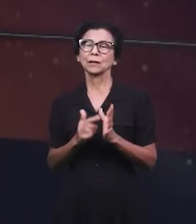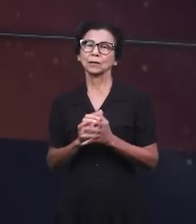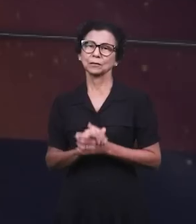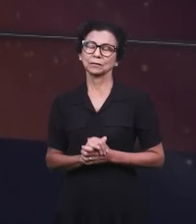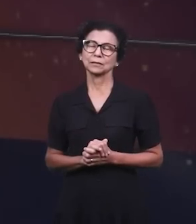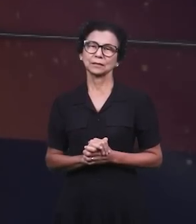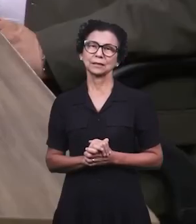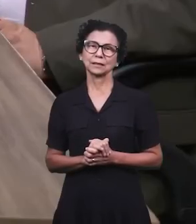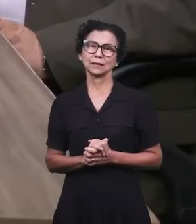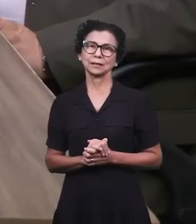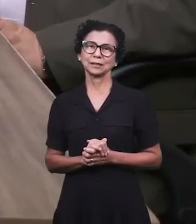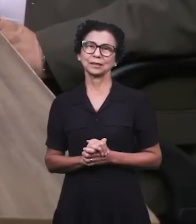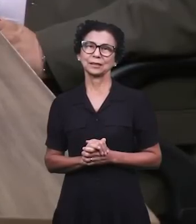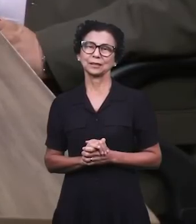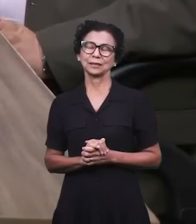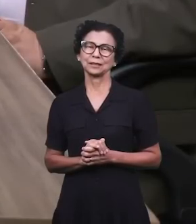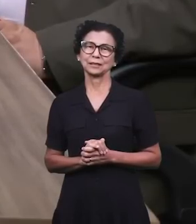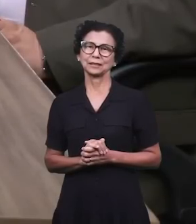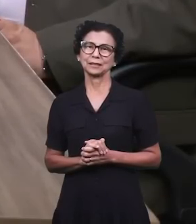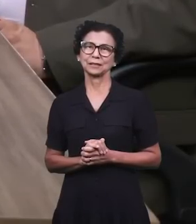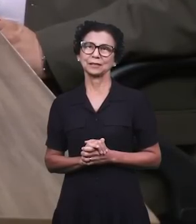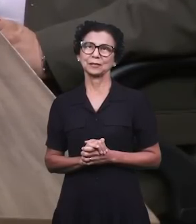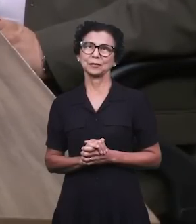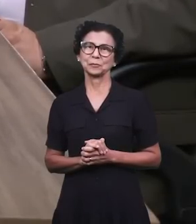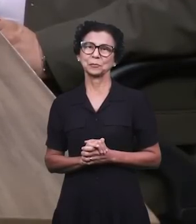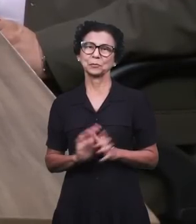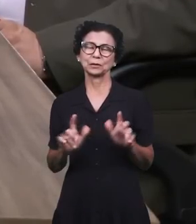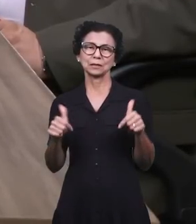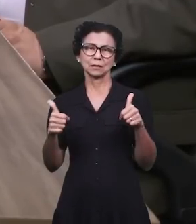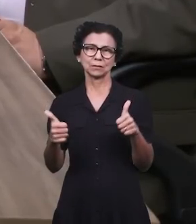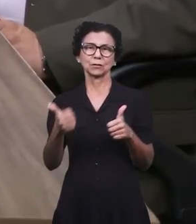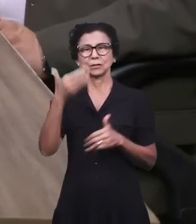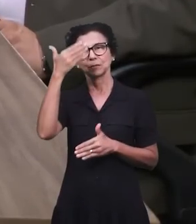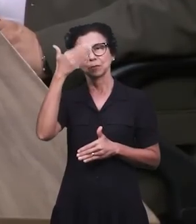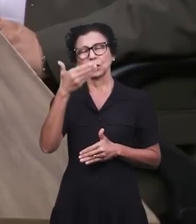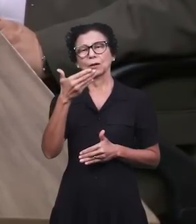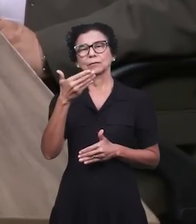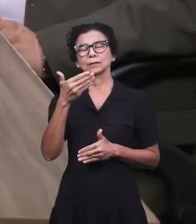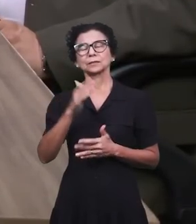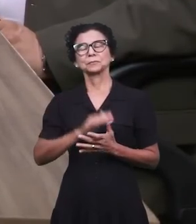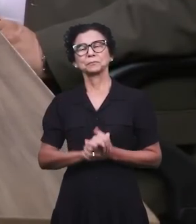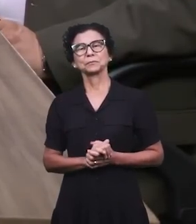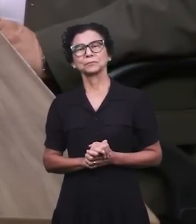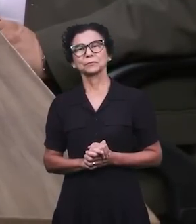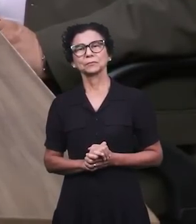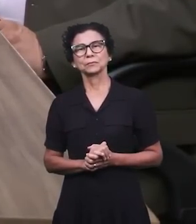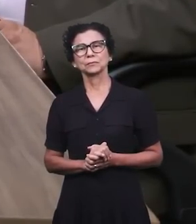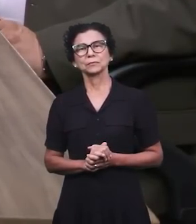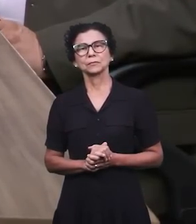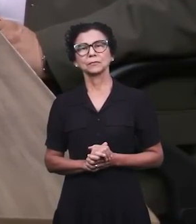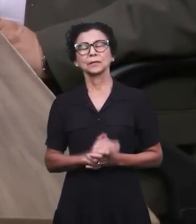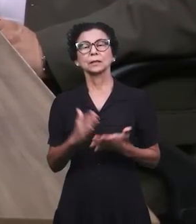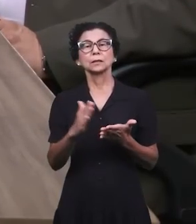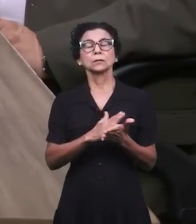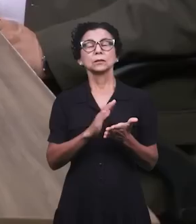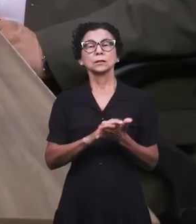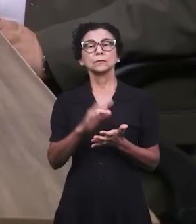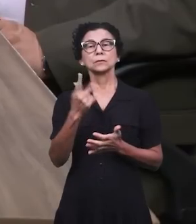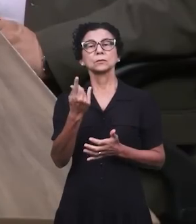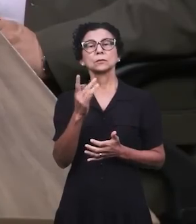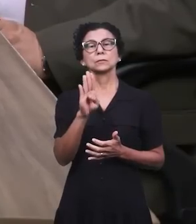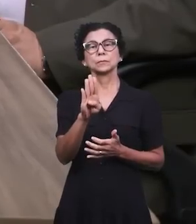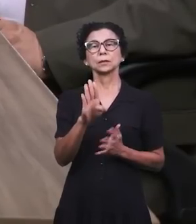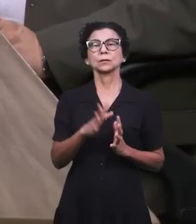desta obra. Maravilha, maravilha. Até interessante aqui, abrindo o texto da palavra, também em Hebreus, é muito